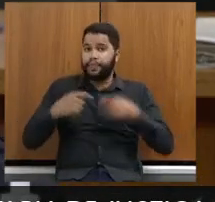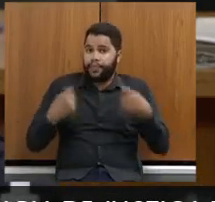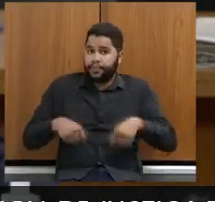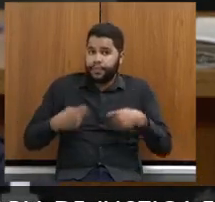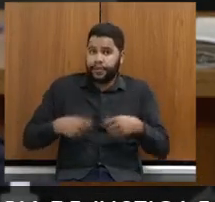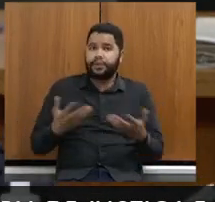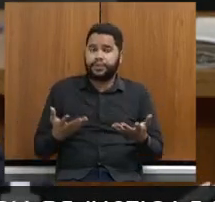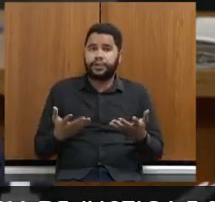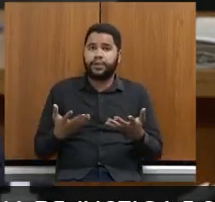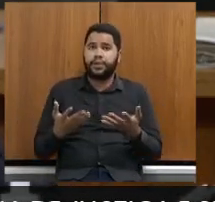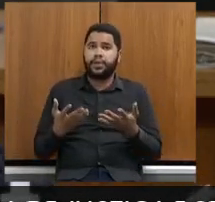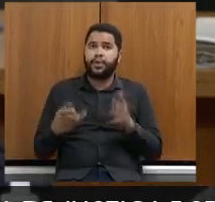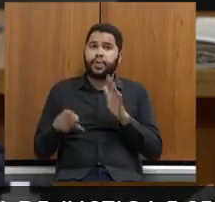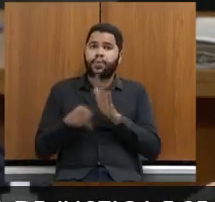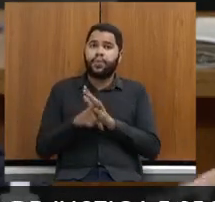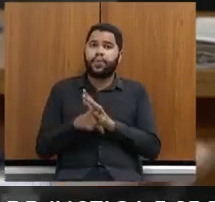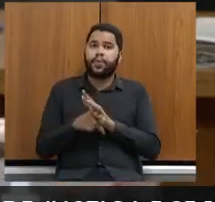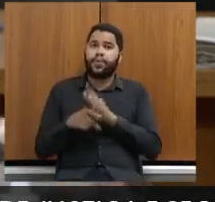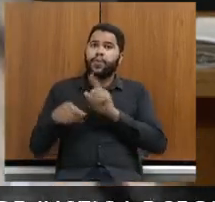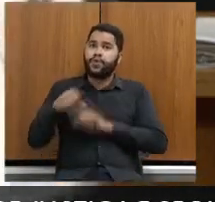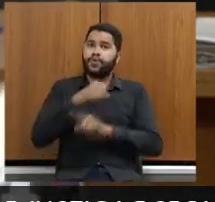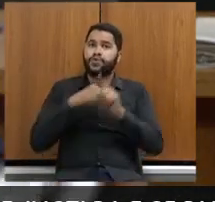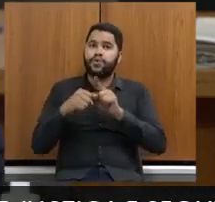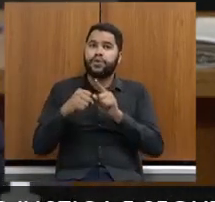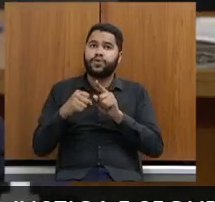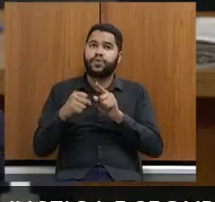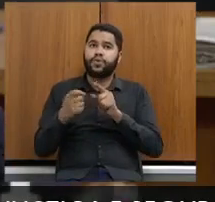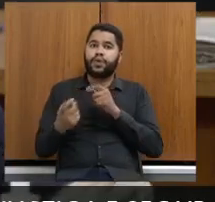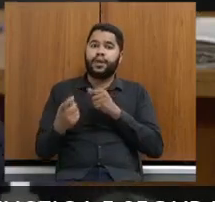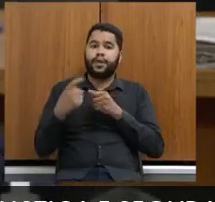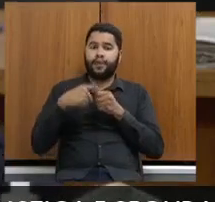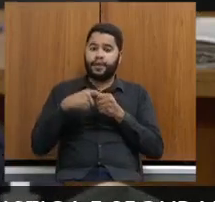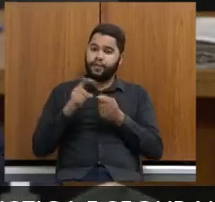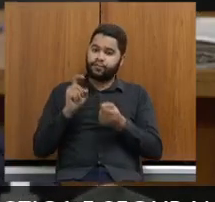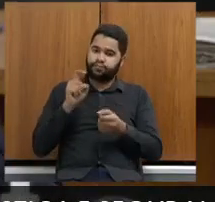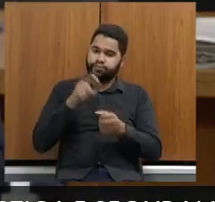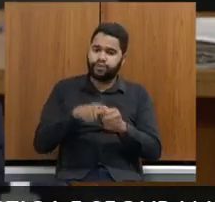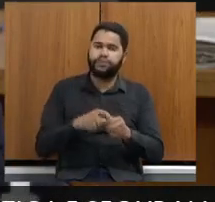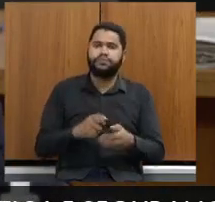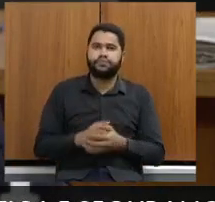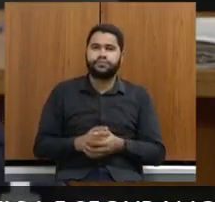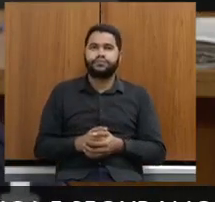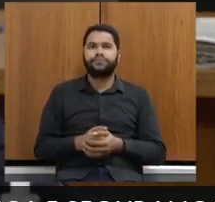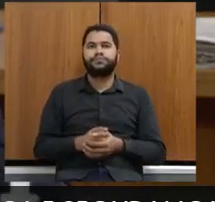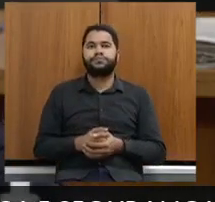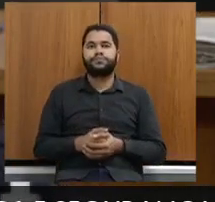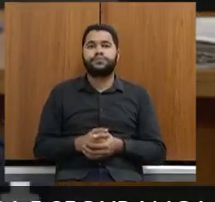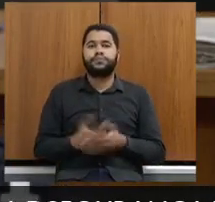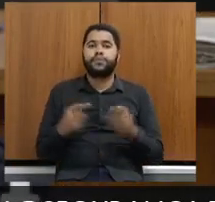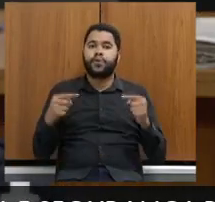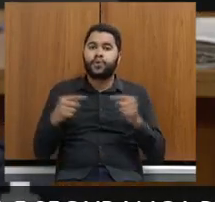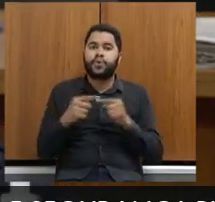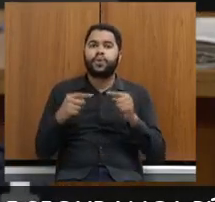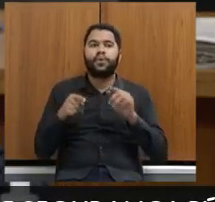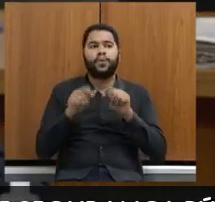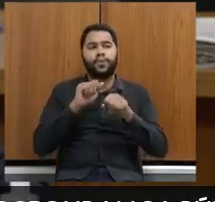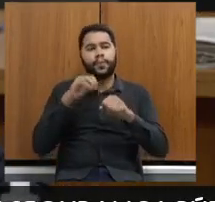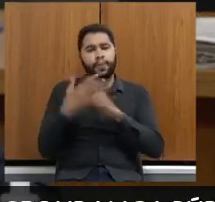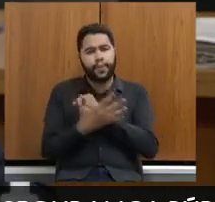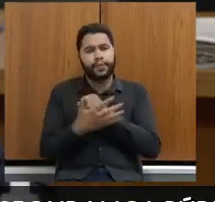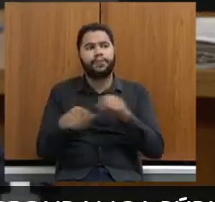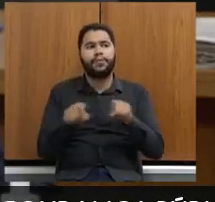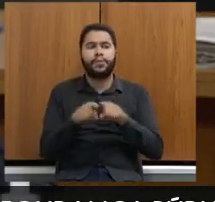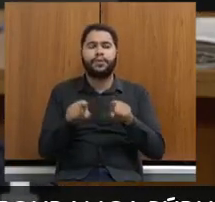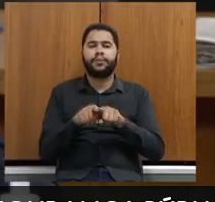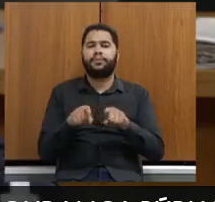forma ele tem que estar devolvendo à sociedade aquele que Ele retirou enfim é é com relação à pandemia também